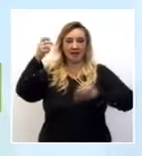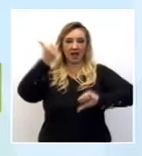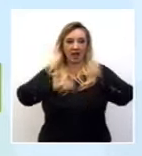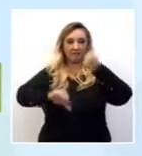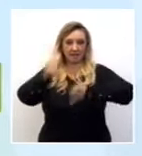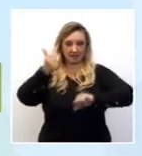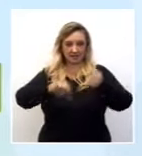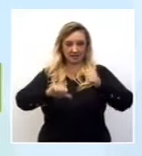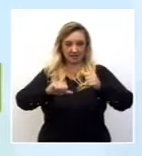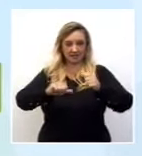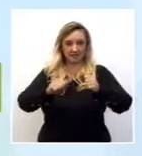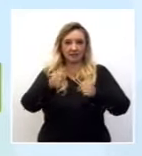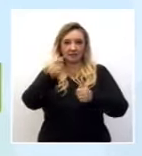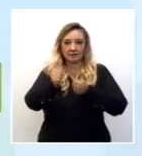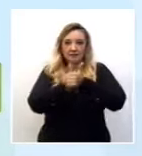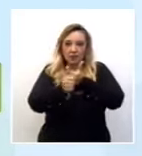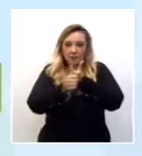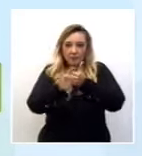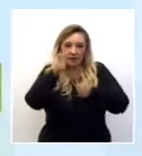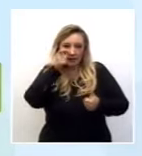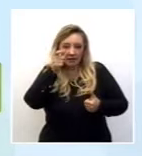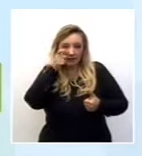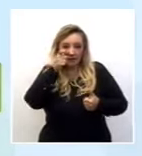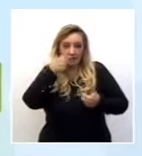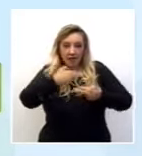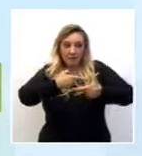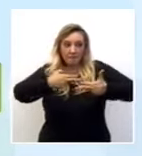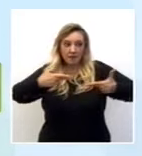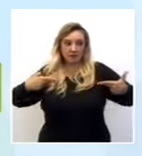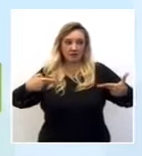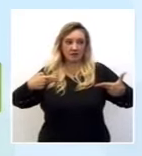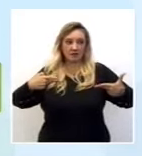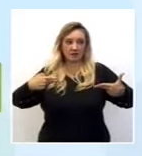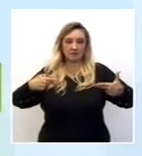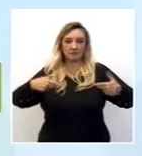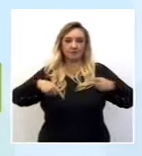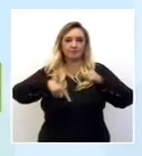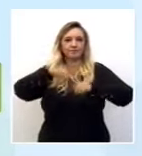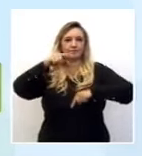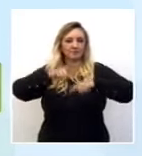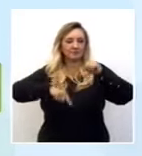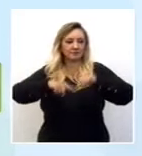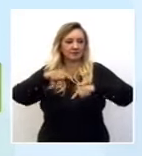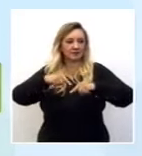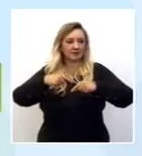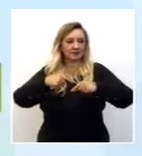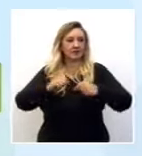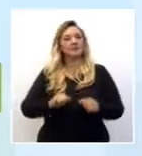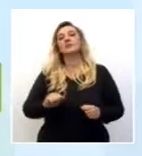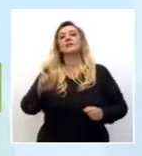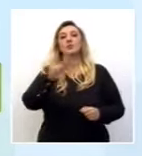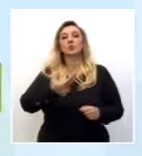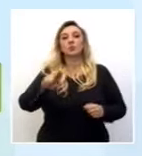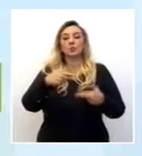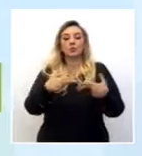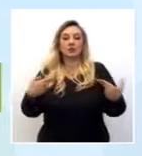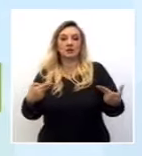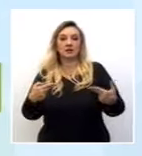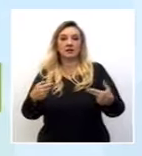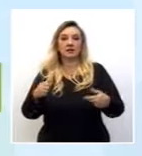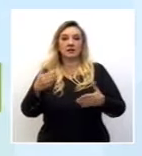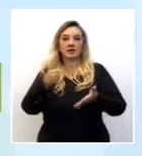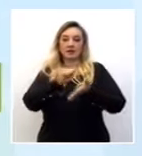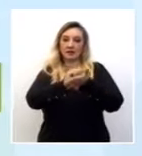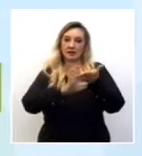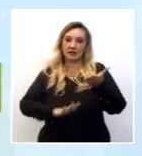avaliação, o acompanhamento, ferramentas e instrumentos, recursos utilizados,